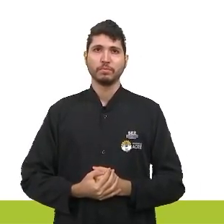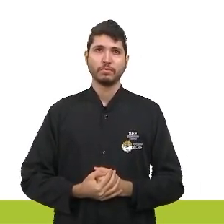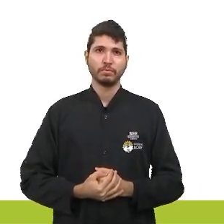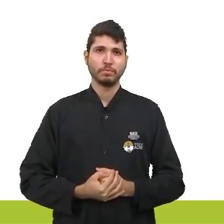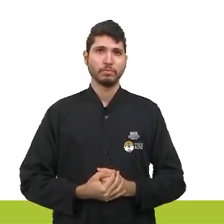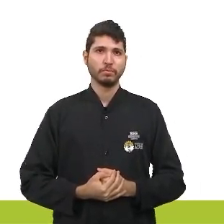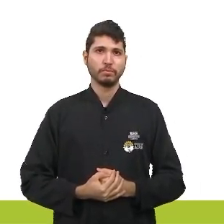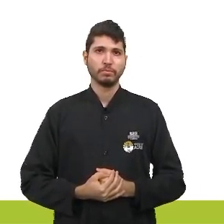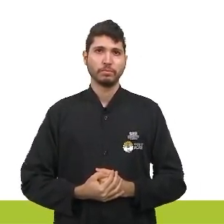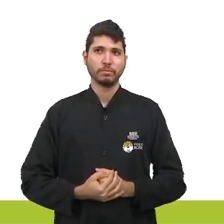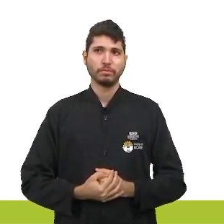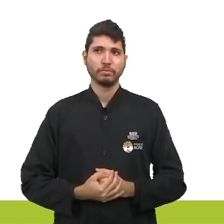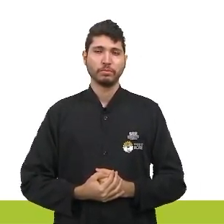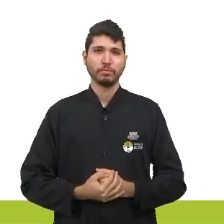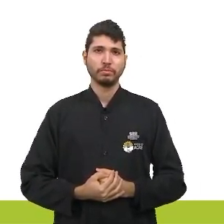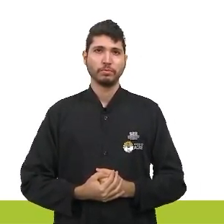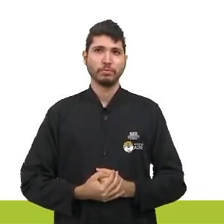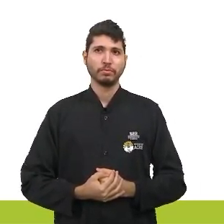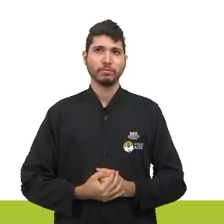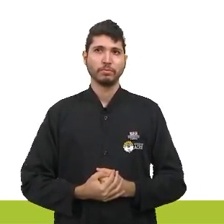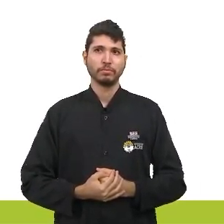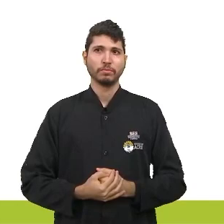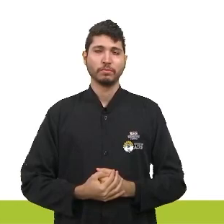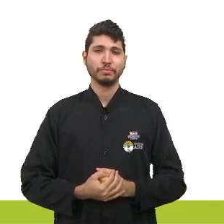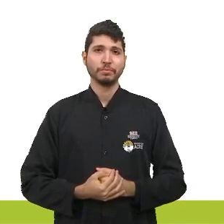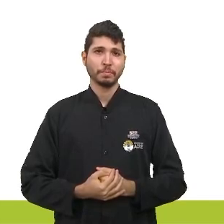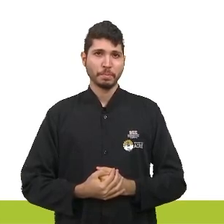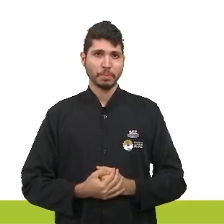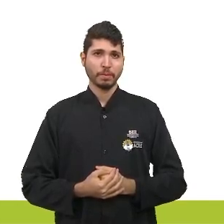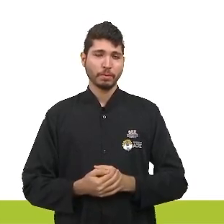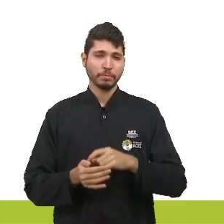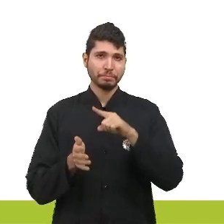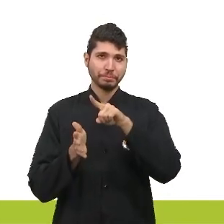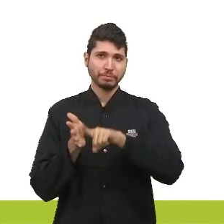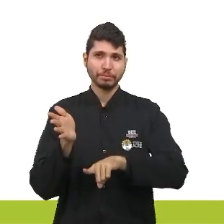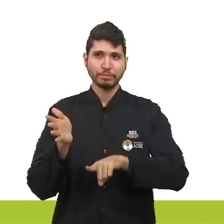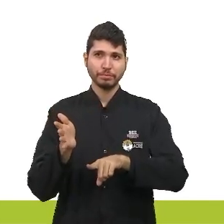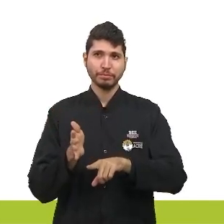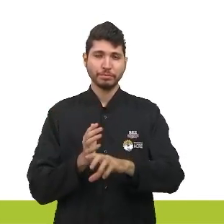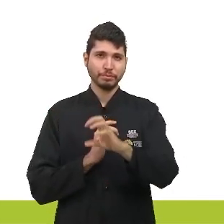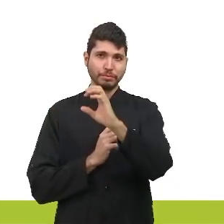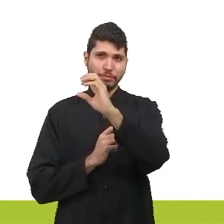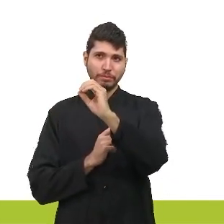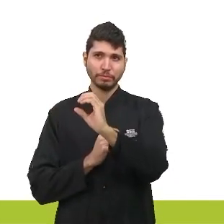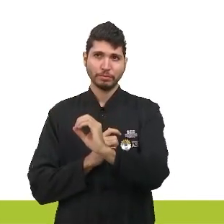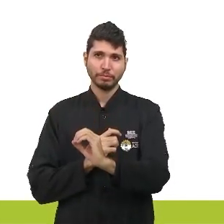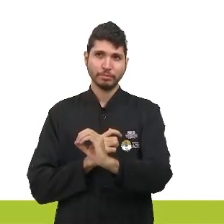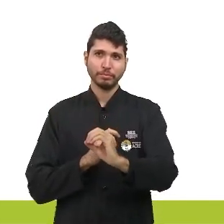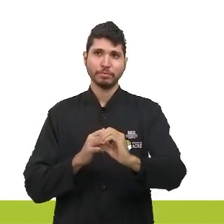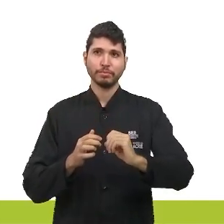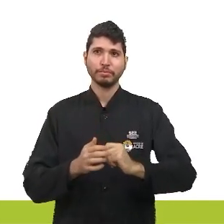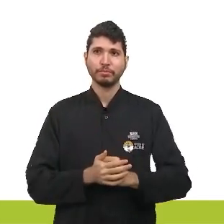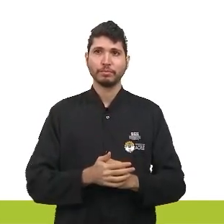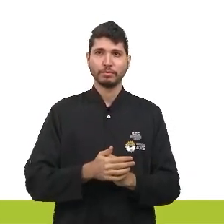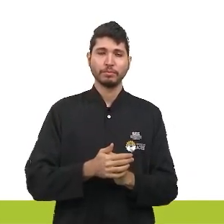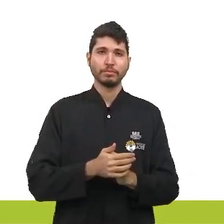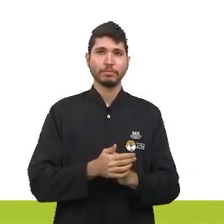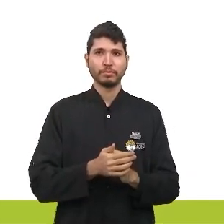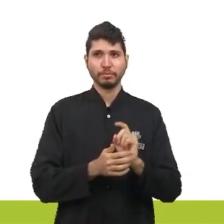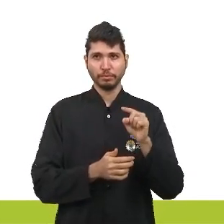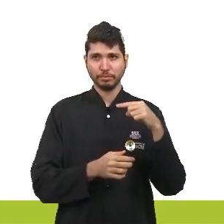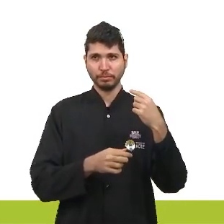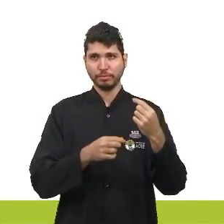Eu vou fazer uns cortes aqui nesses zeros. Vou ter aqui 35 sobre